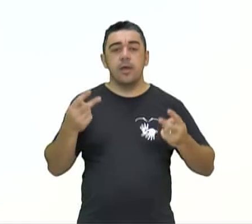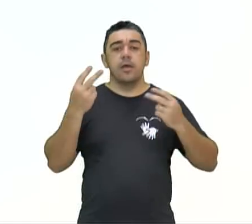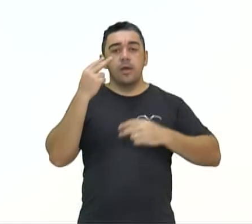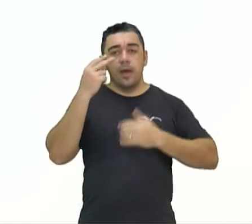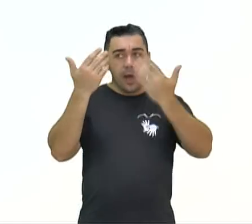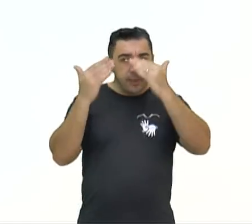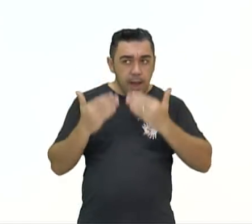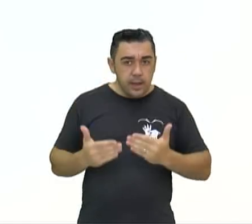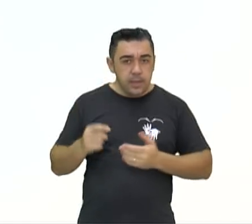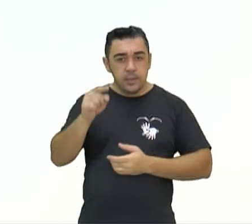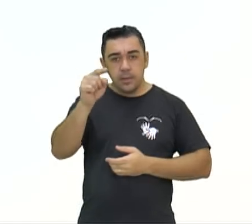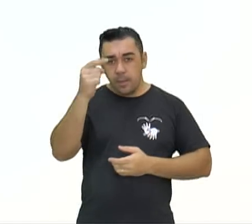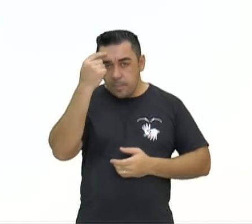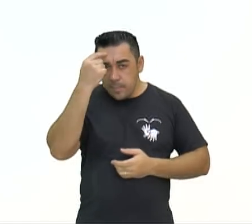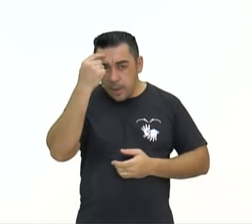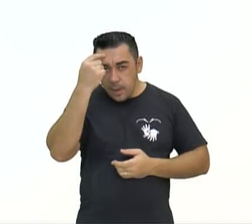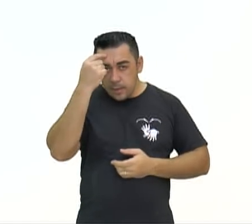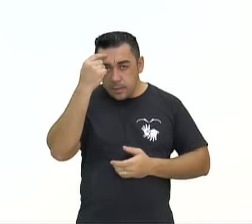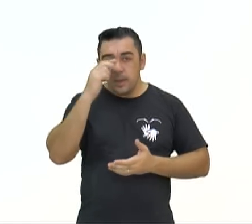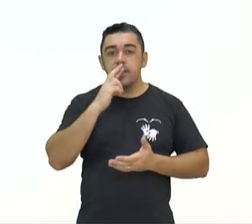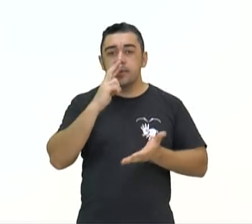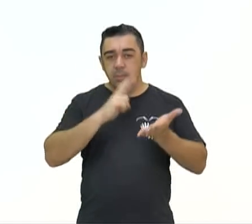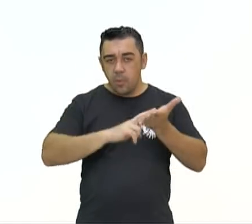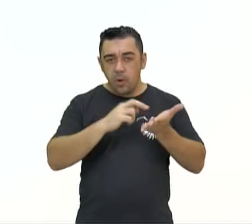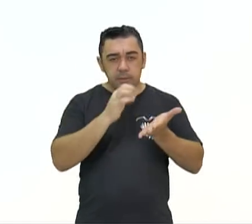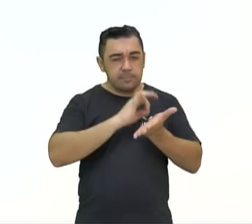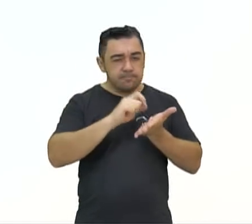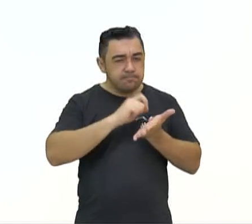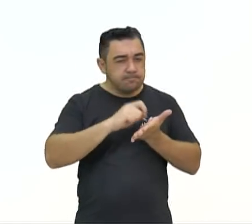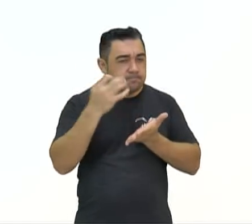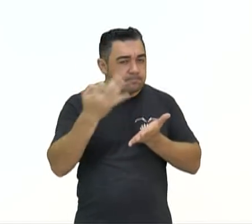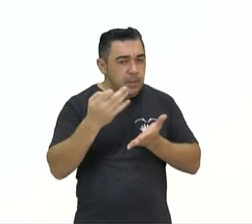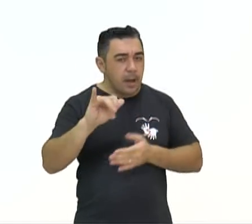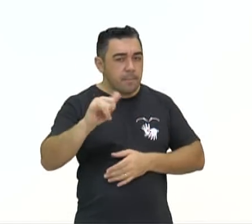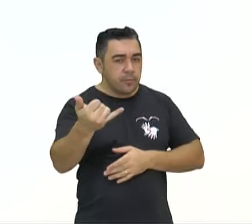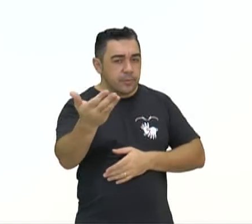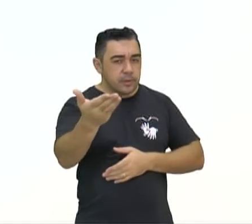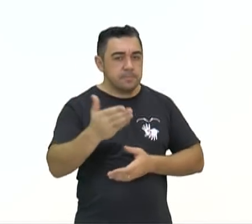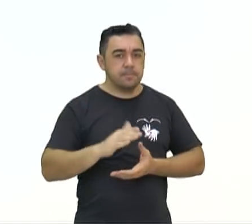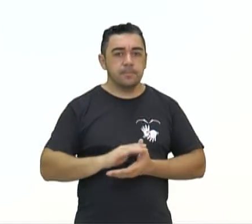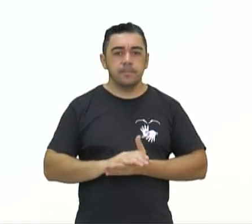Analisem, pensem e caprichem, hein? Aproveitem o tempo.